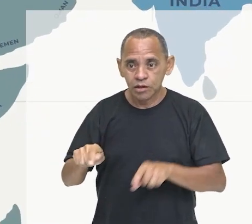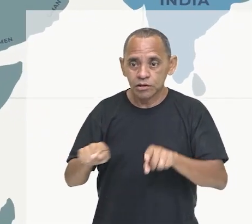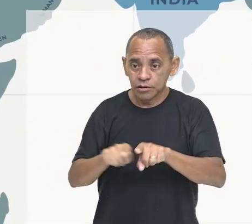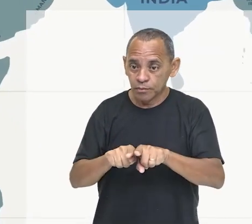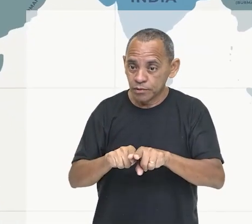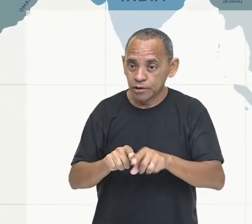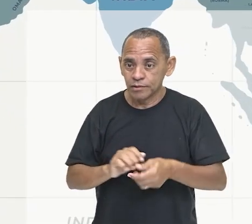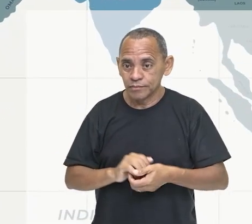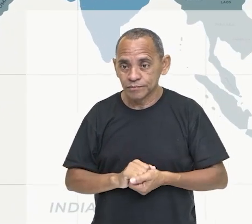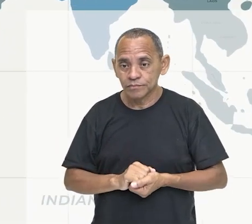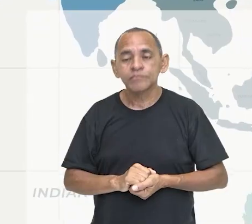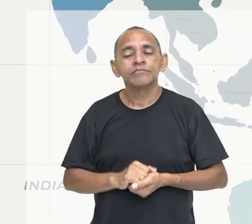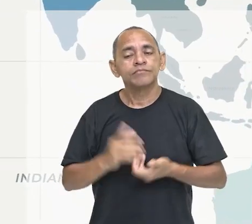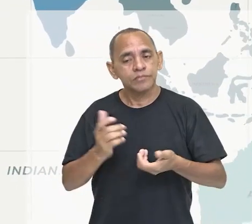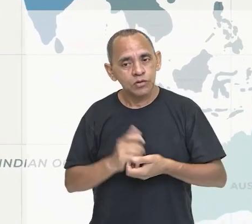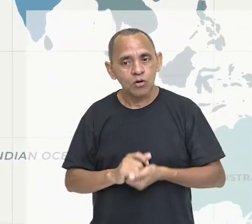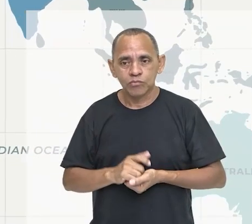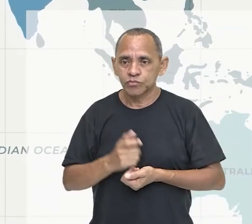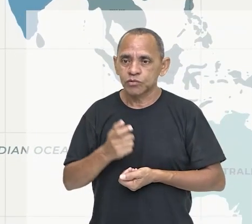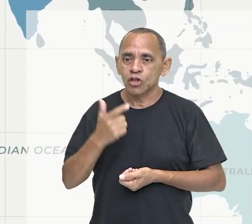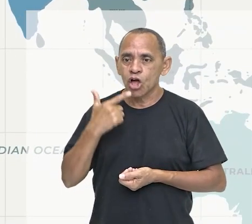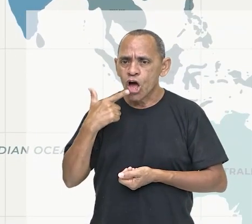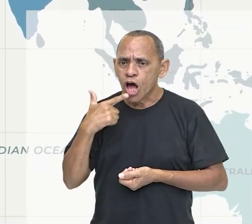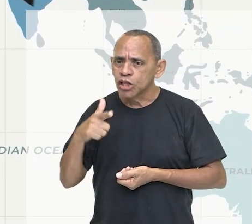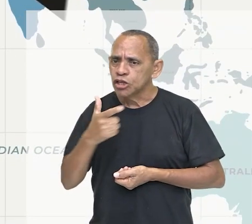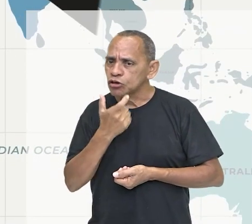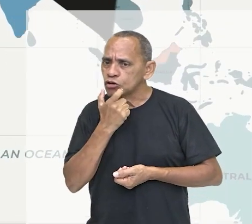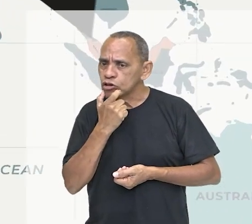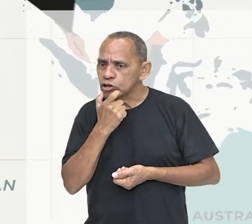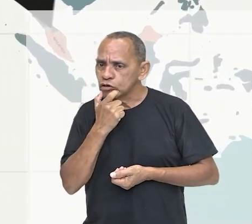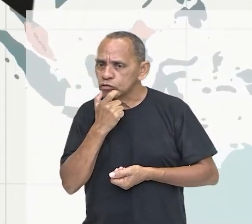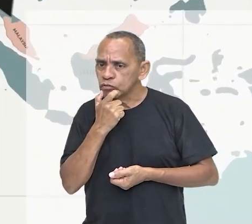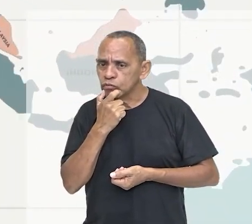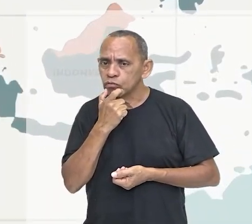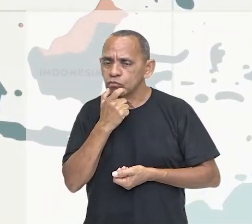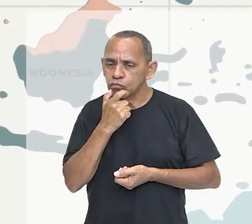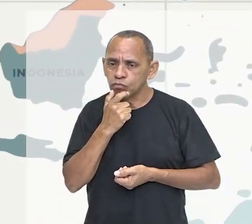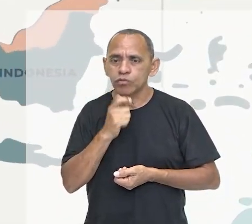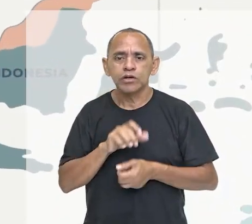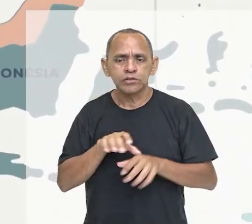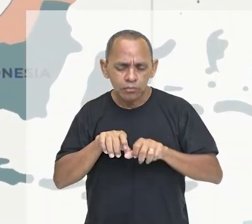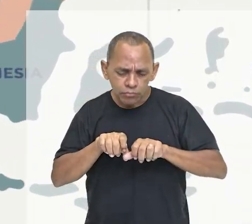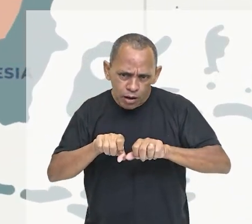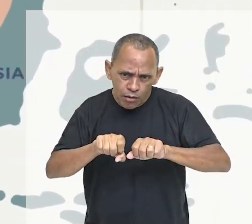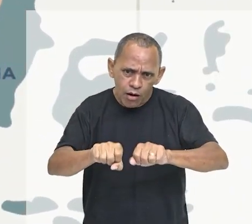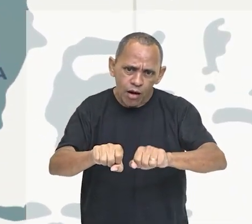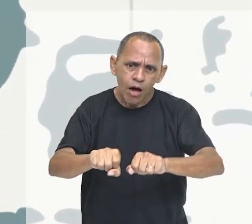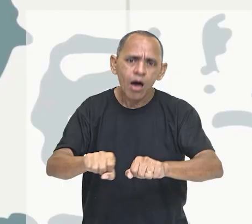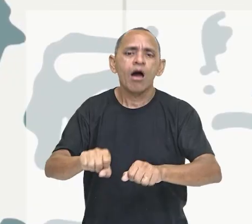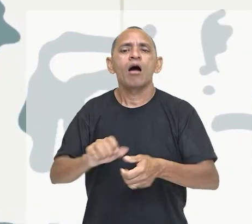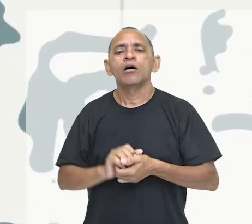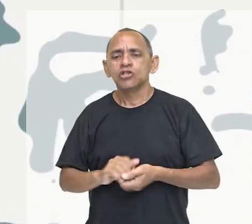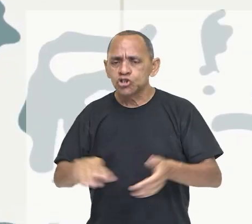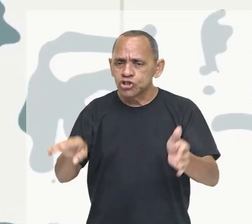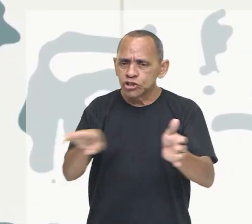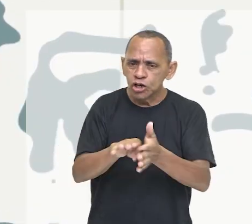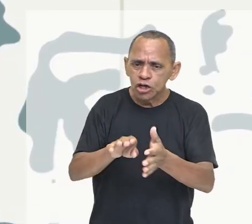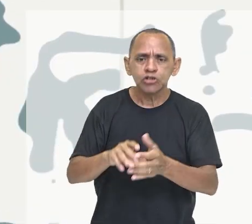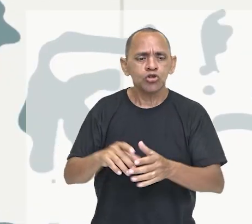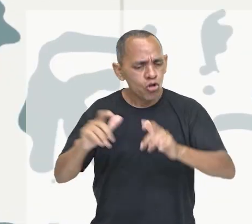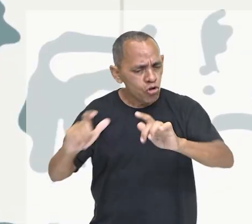Então, a língua inglesa, devagarzinho, foi se apropriando, encontrando esses lugares, certo?